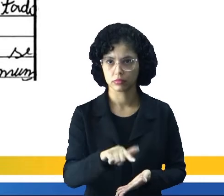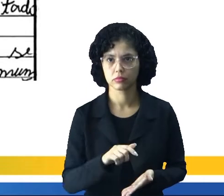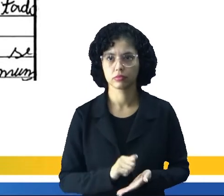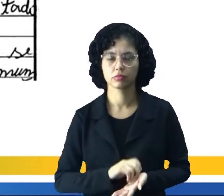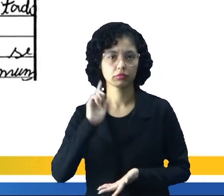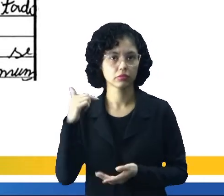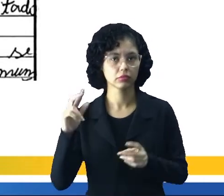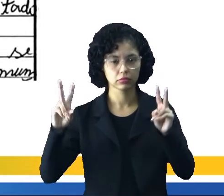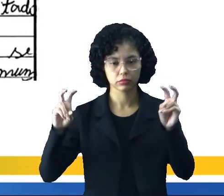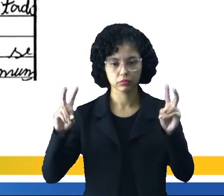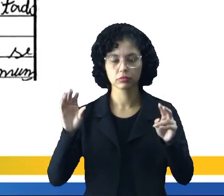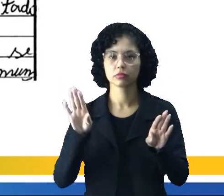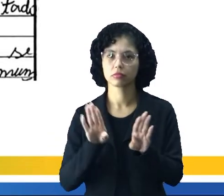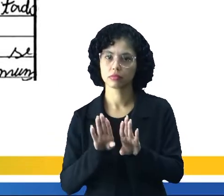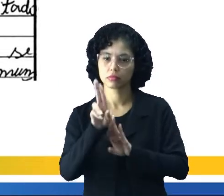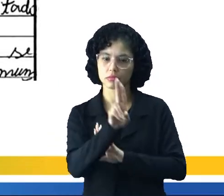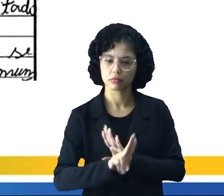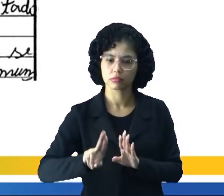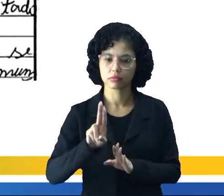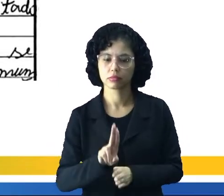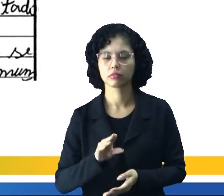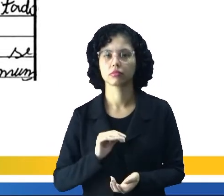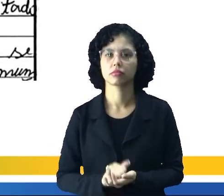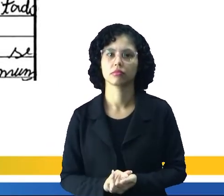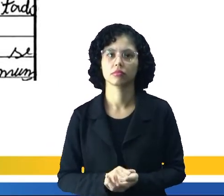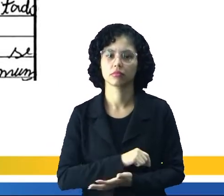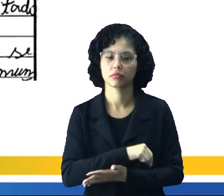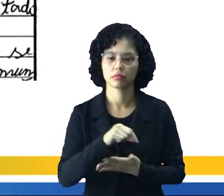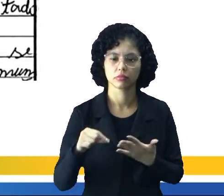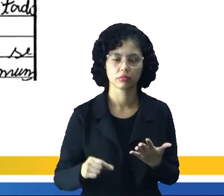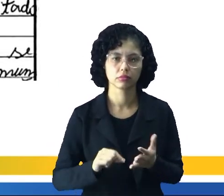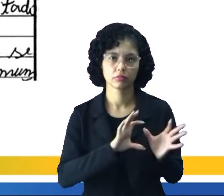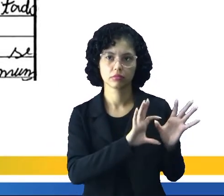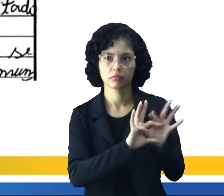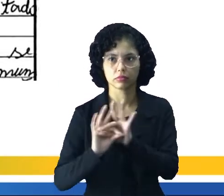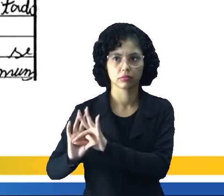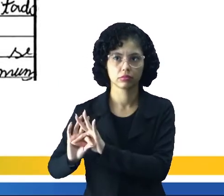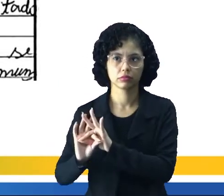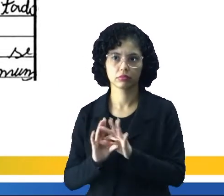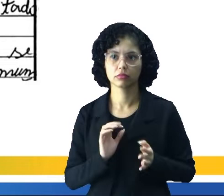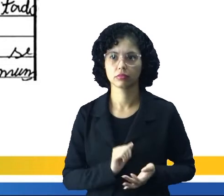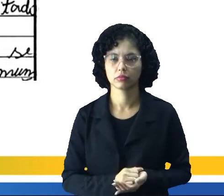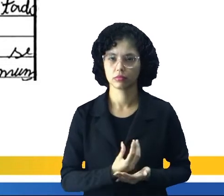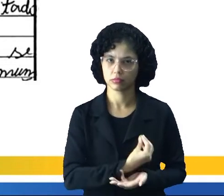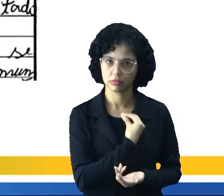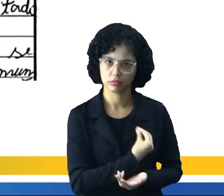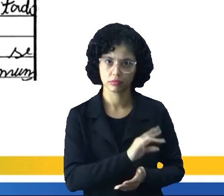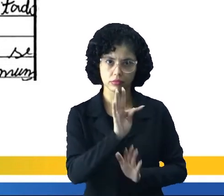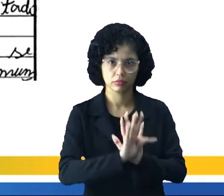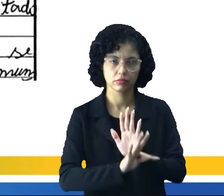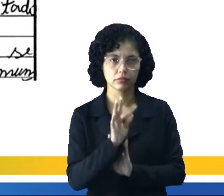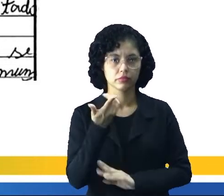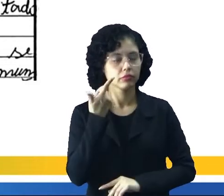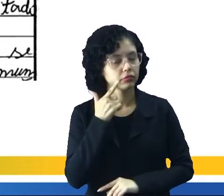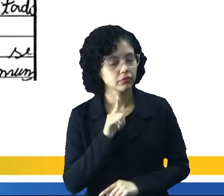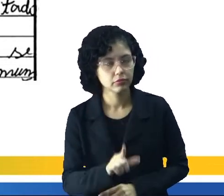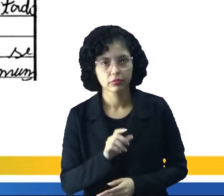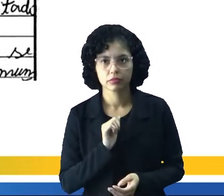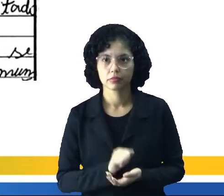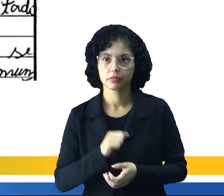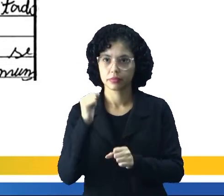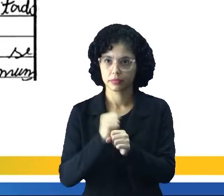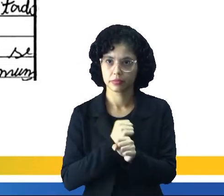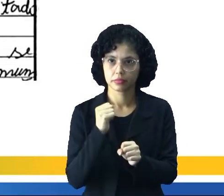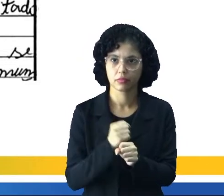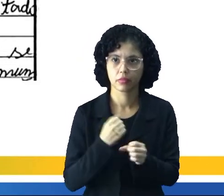repetição, outro termo que diz respeito ao uso equivocado do elemento coesivo, que embora esteja presente no texto, não consegue